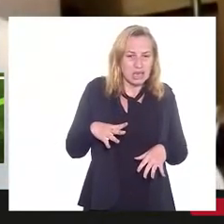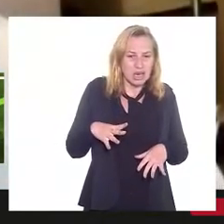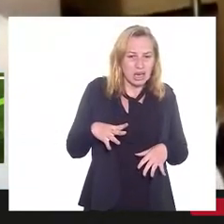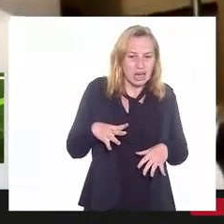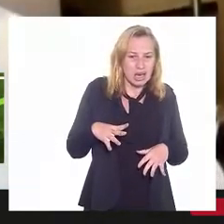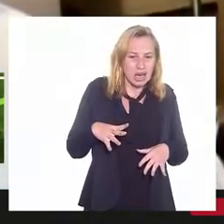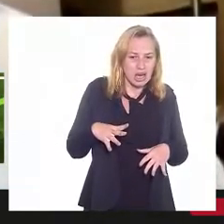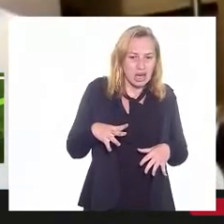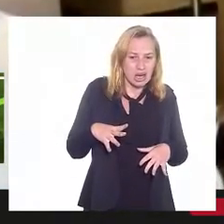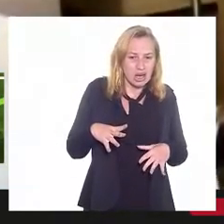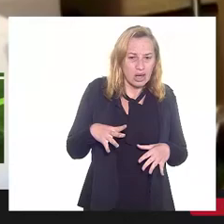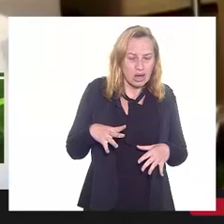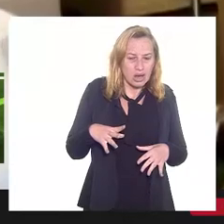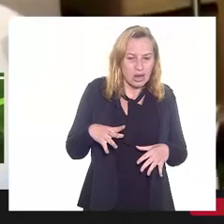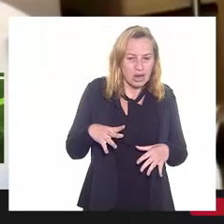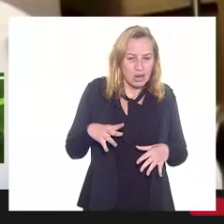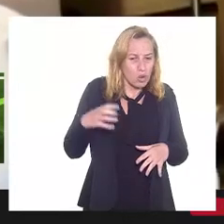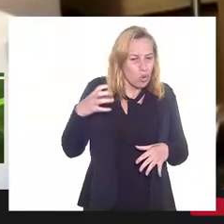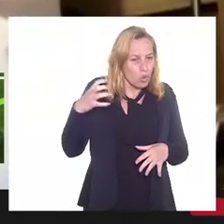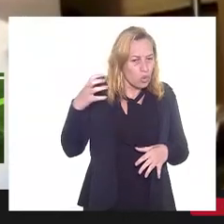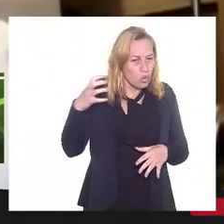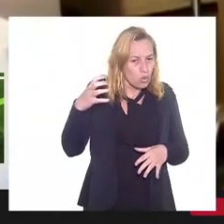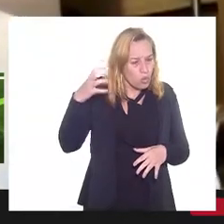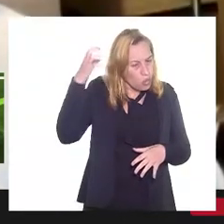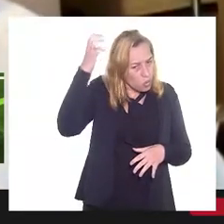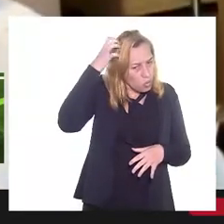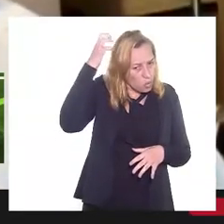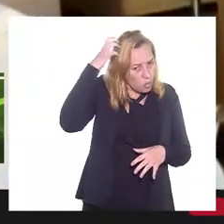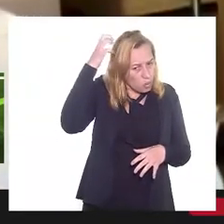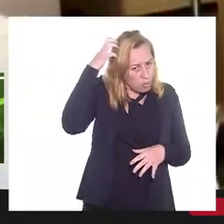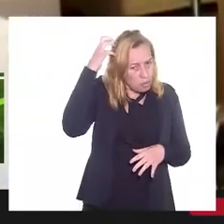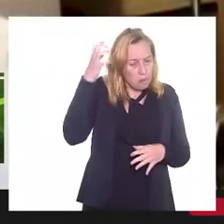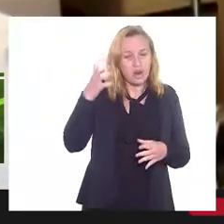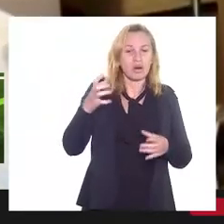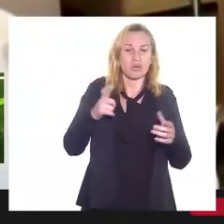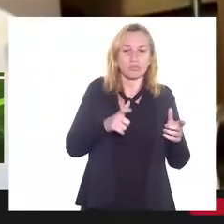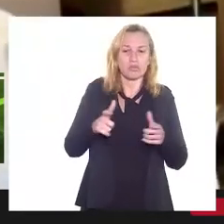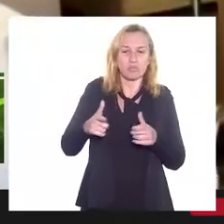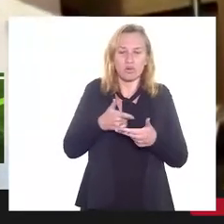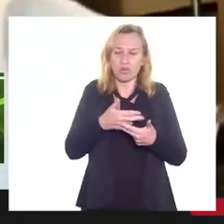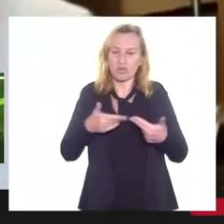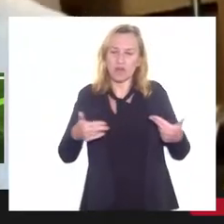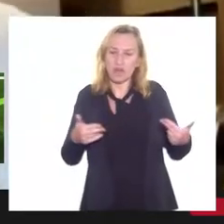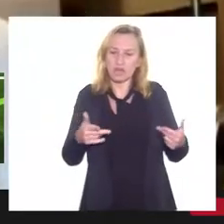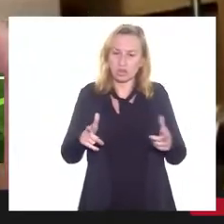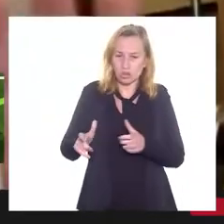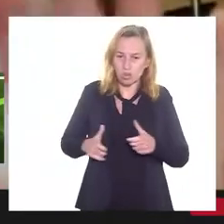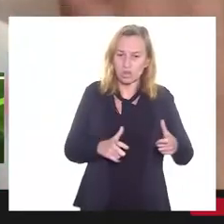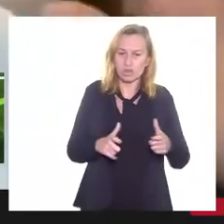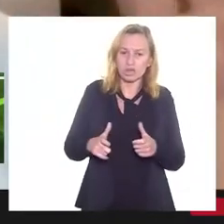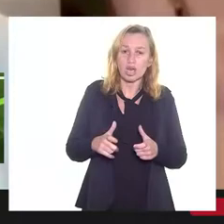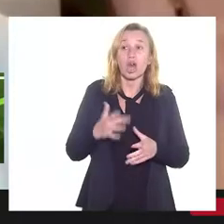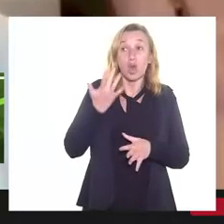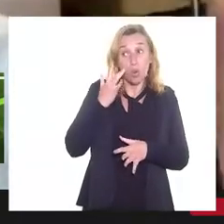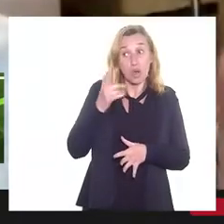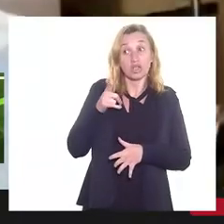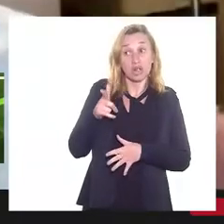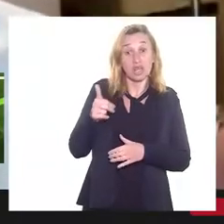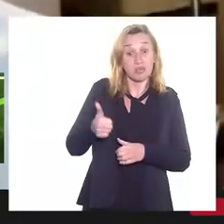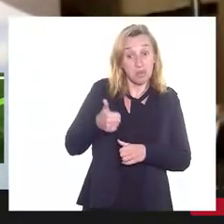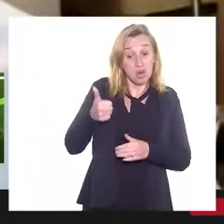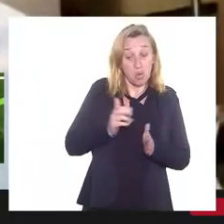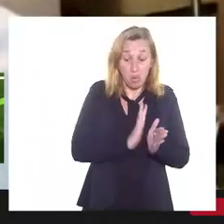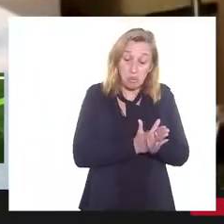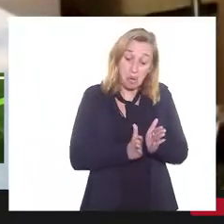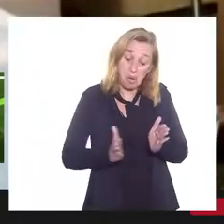a intolerância o perseguição religiosa por depredação de pedra Eu acho que isso colocar um